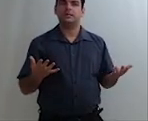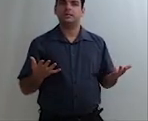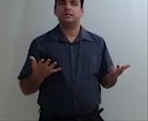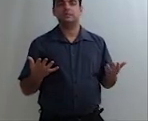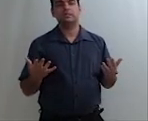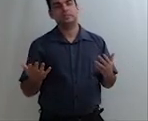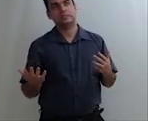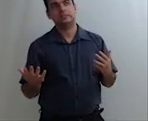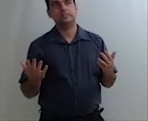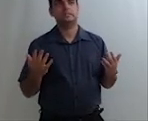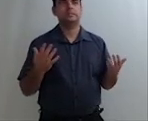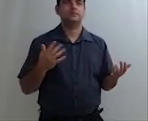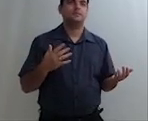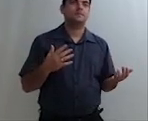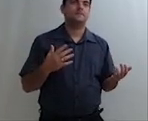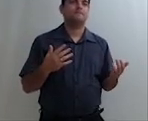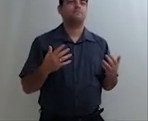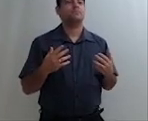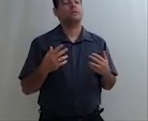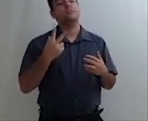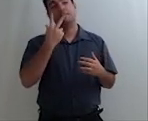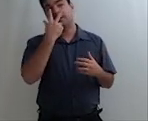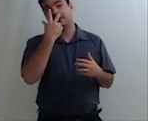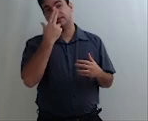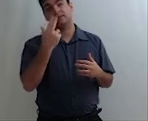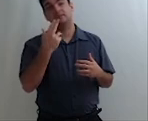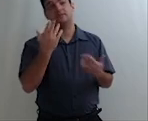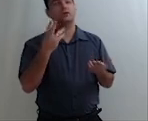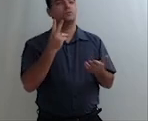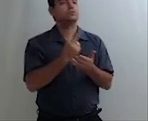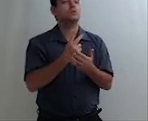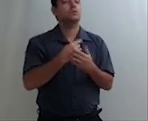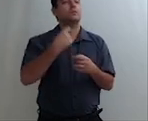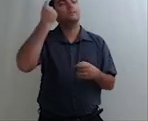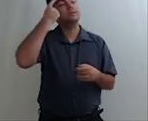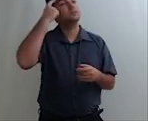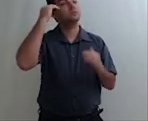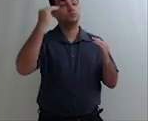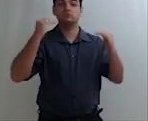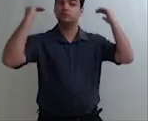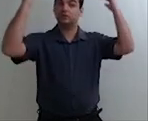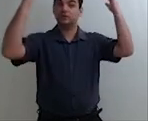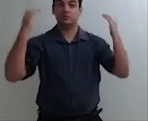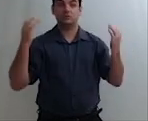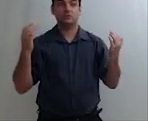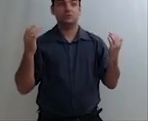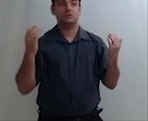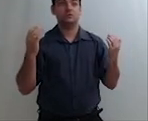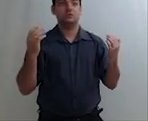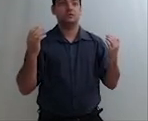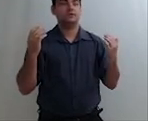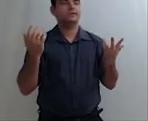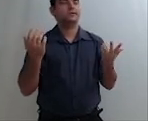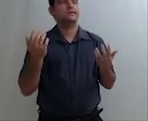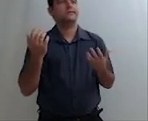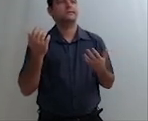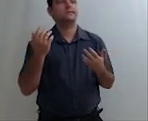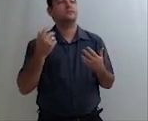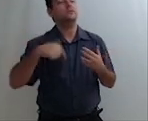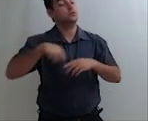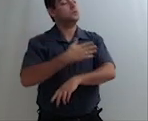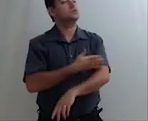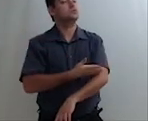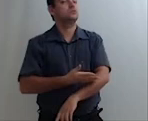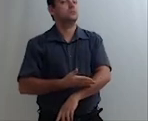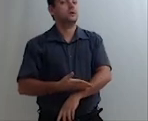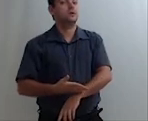indica que que vai prevalecer o entendimento que o Supremo caminha para tornar-se